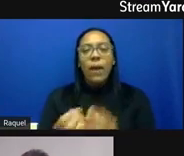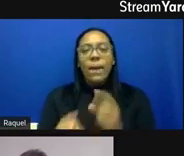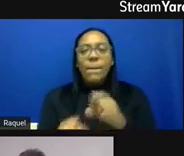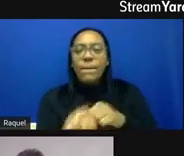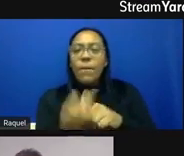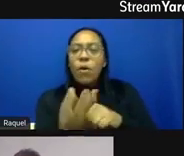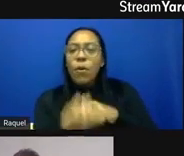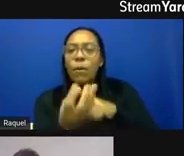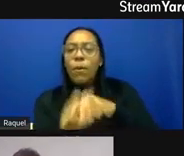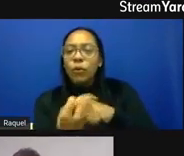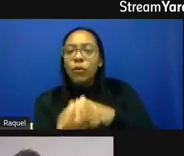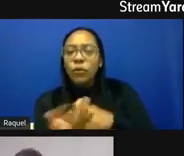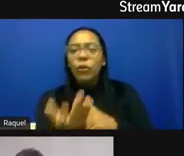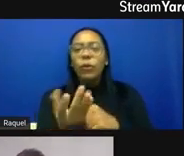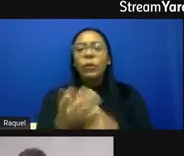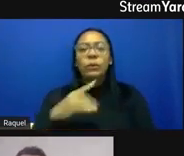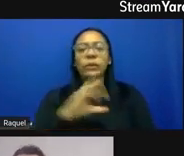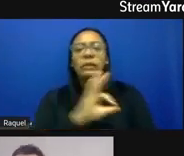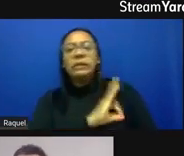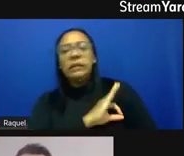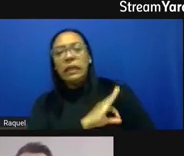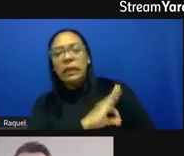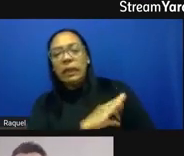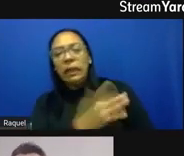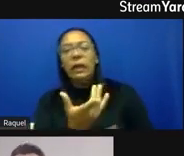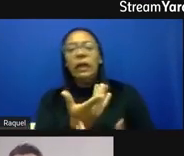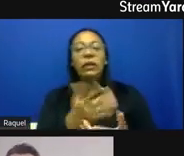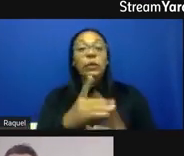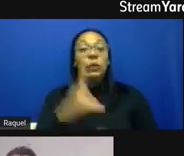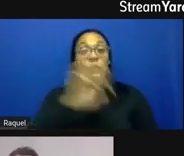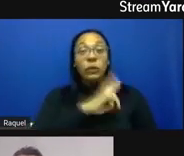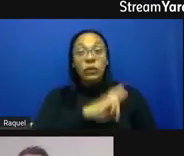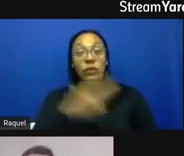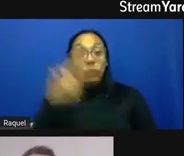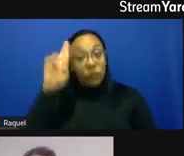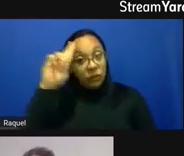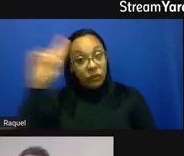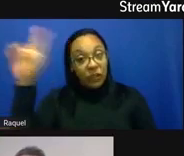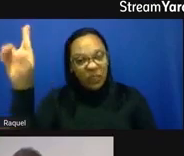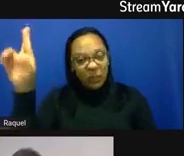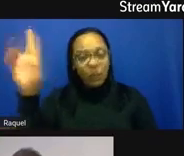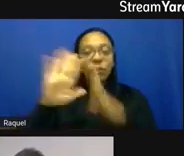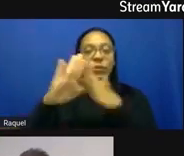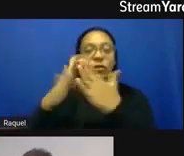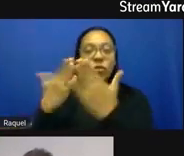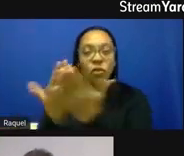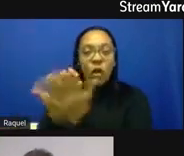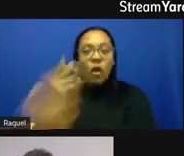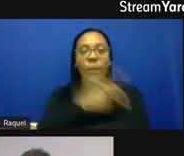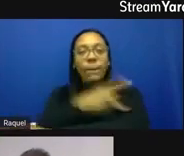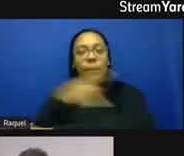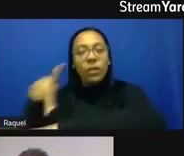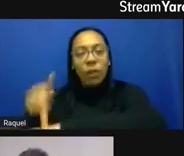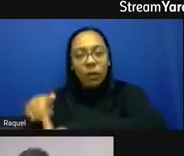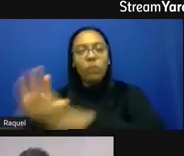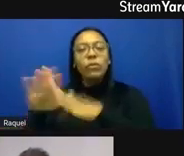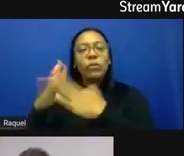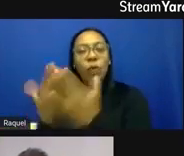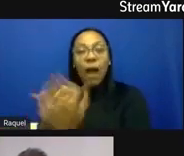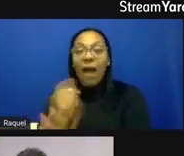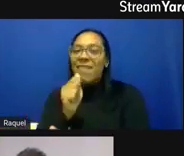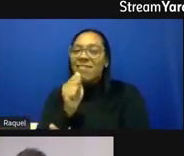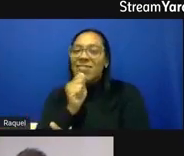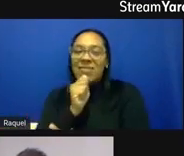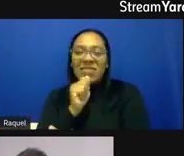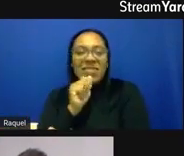policiais, delegados de polícia e por aí vai, diretores de escola, pedagogos, pedagogas de escola, poucos ainda promovem esse algo a